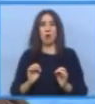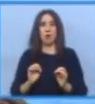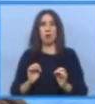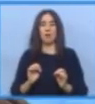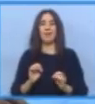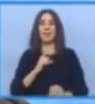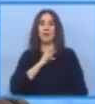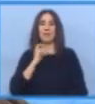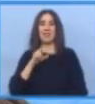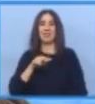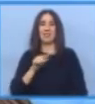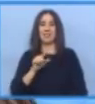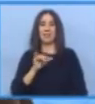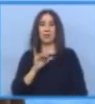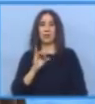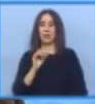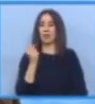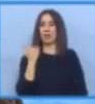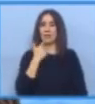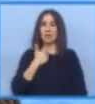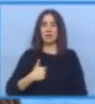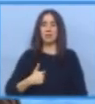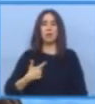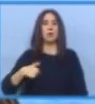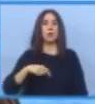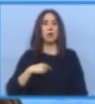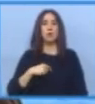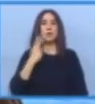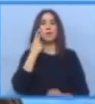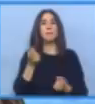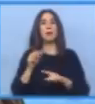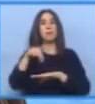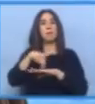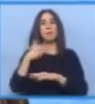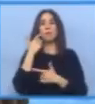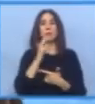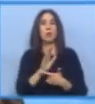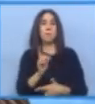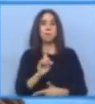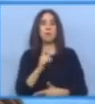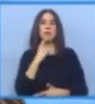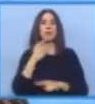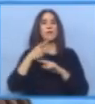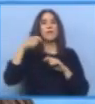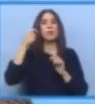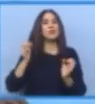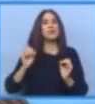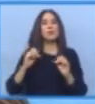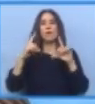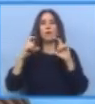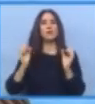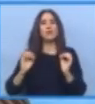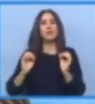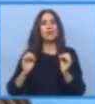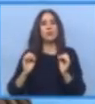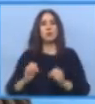o padre Nélio há bocado dizia isso, nós não podemos demonstrar a ressurreição, não é? Costumamos dizer que ninguém filmou, ninguém tirou fotografias. Mas